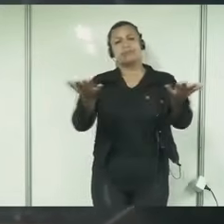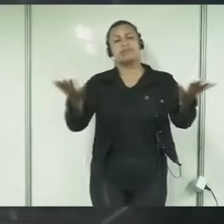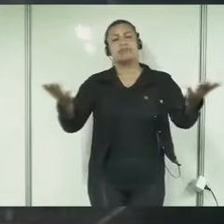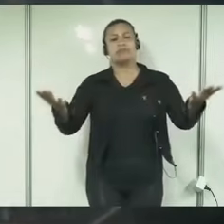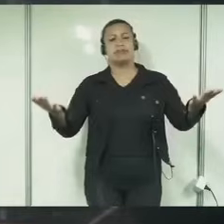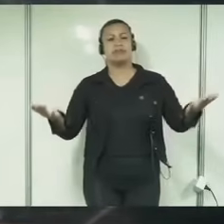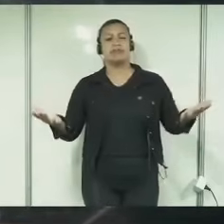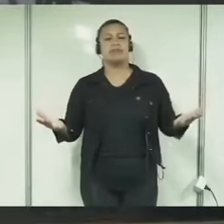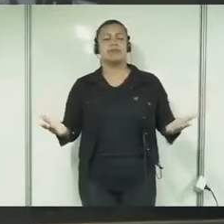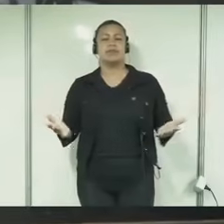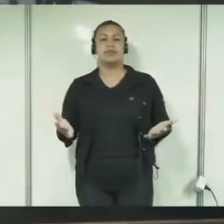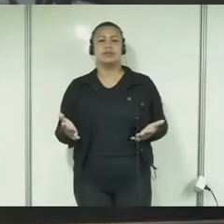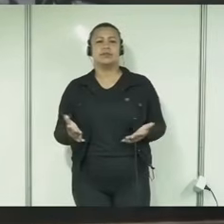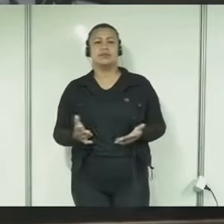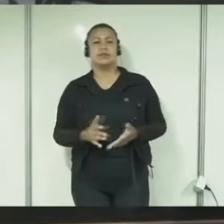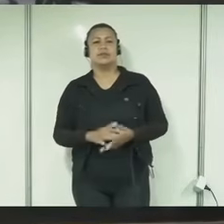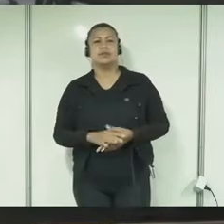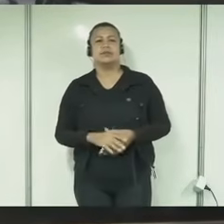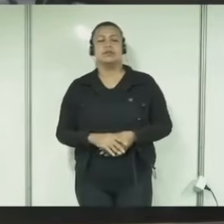amor.